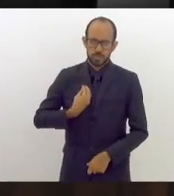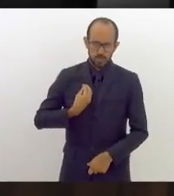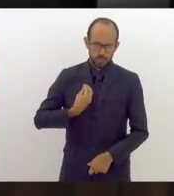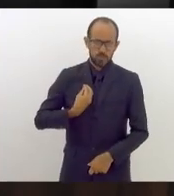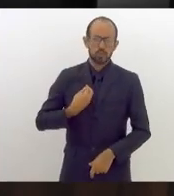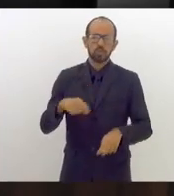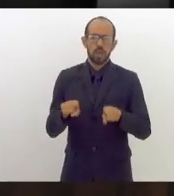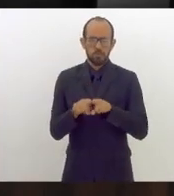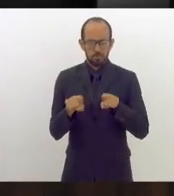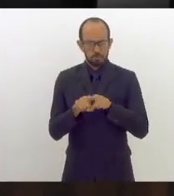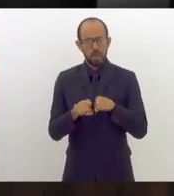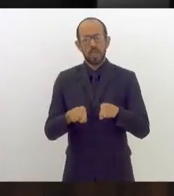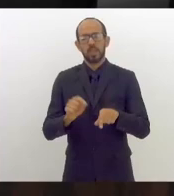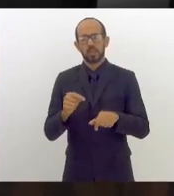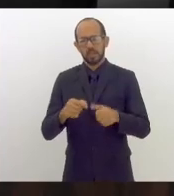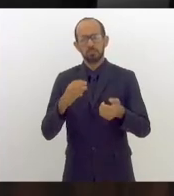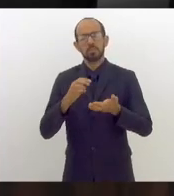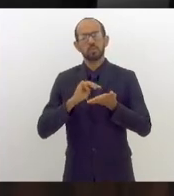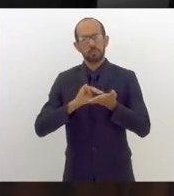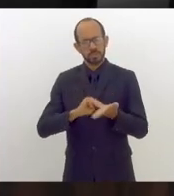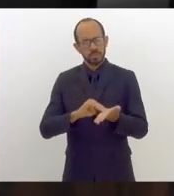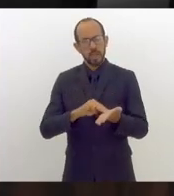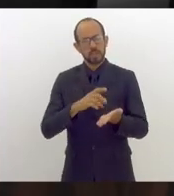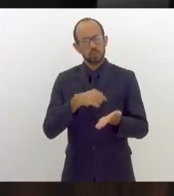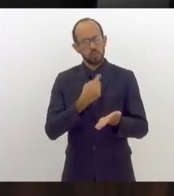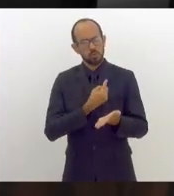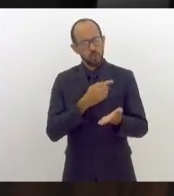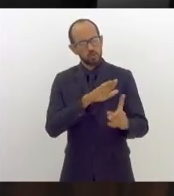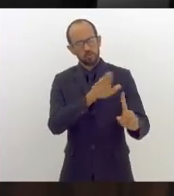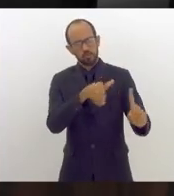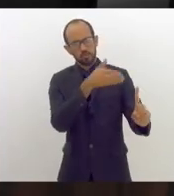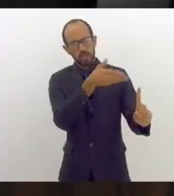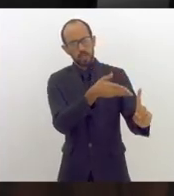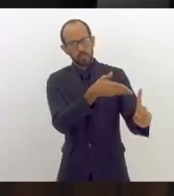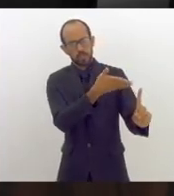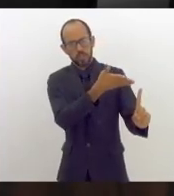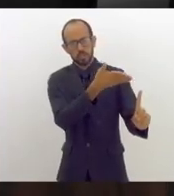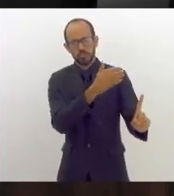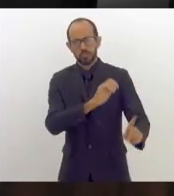também mandou mensagem ao nosso homenageado